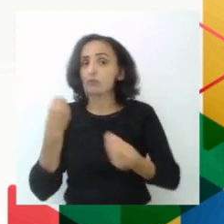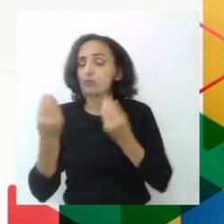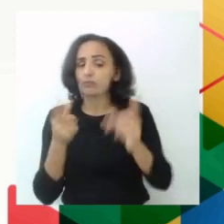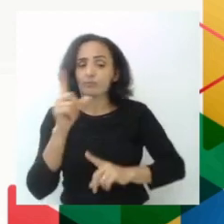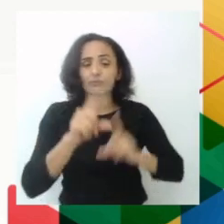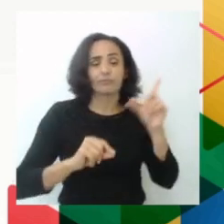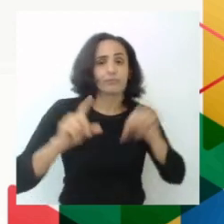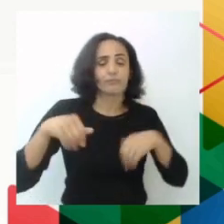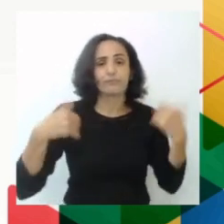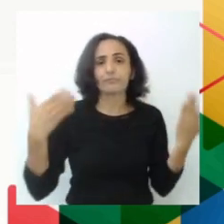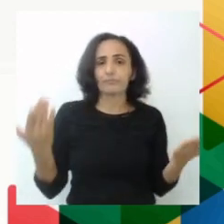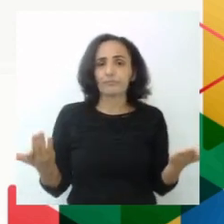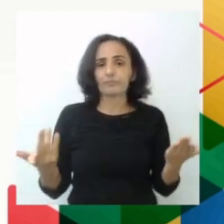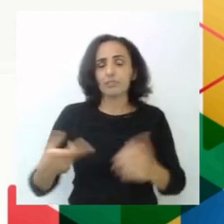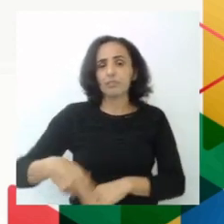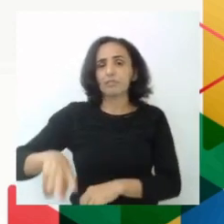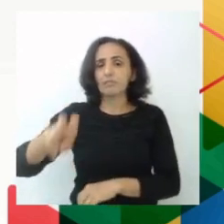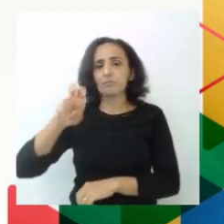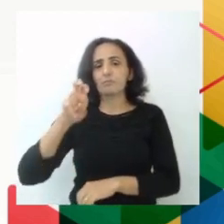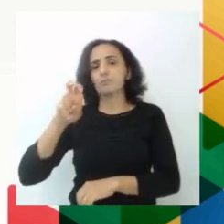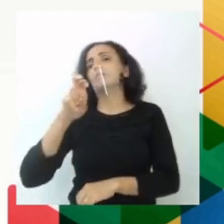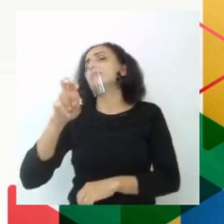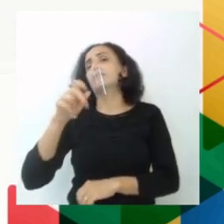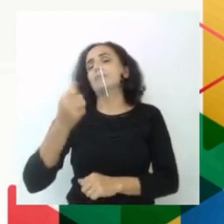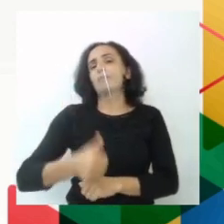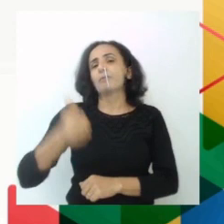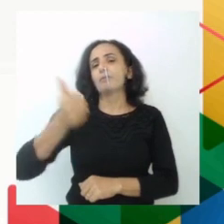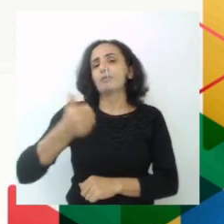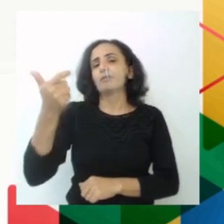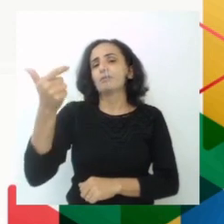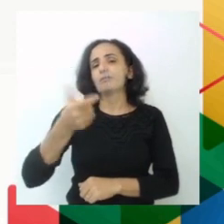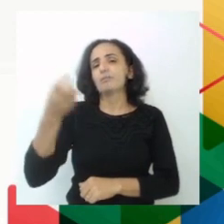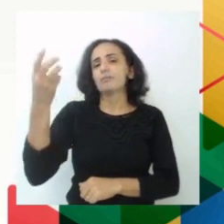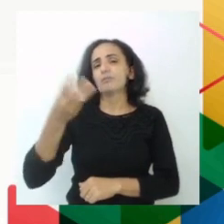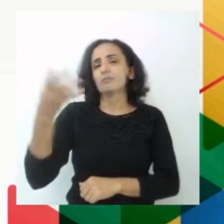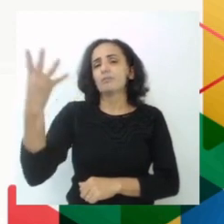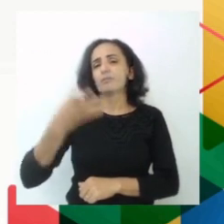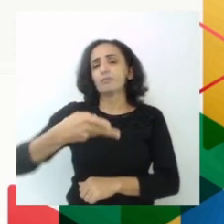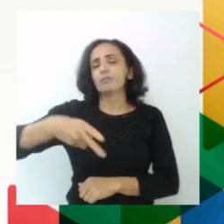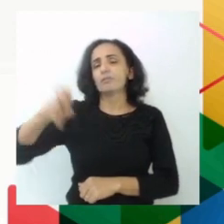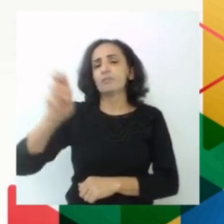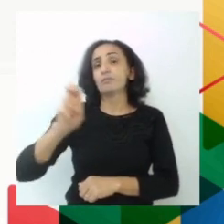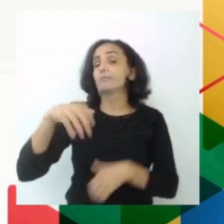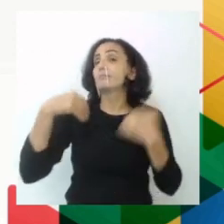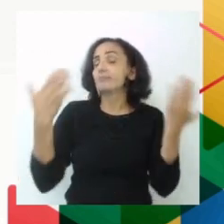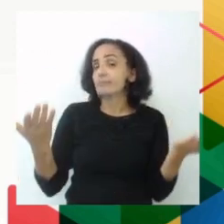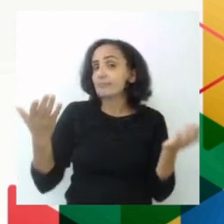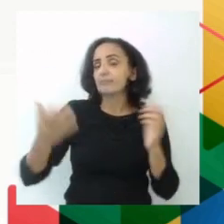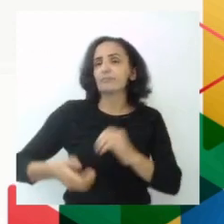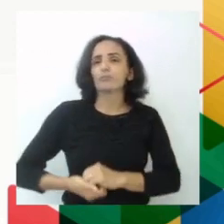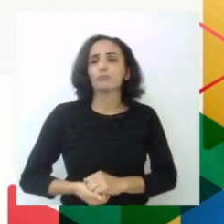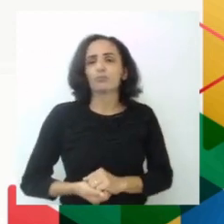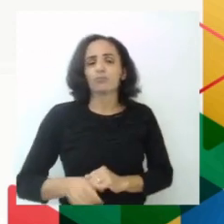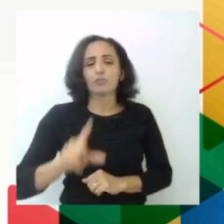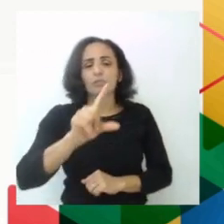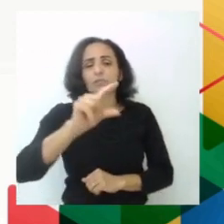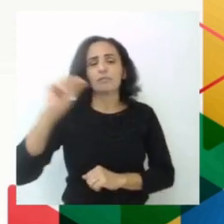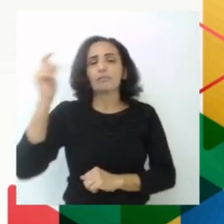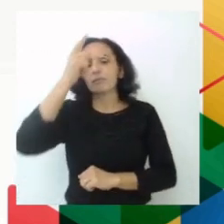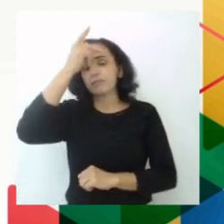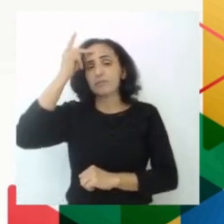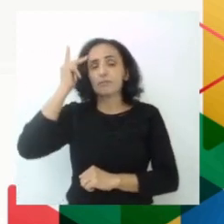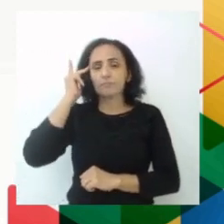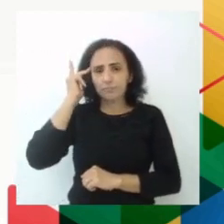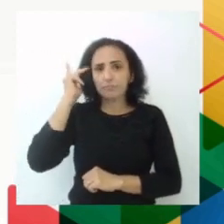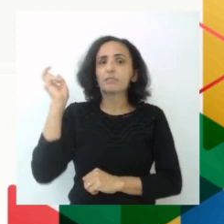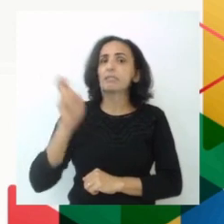fazer isso aí agora? São 5 finalistas. Primeiro, segundo e terceiro lugar. Então você pode usar aquela dica. São 5 pessoas brigando para